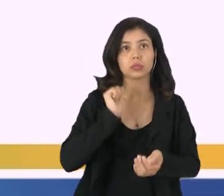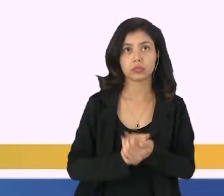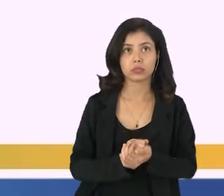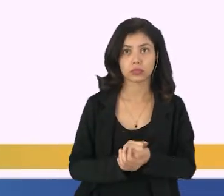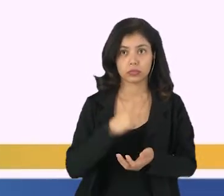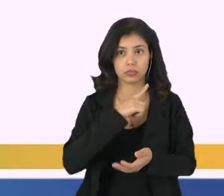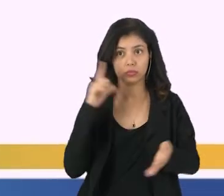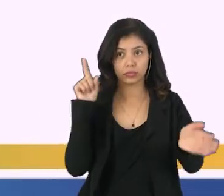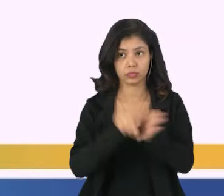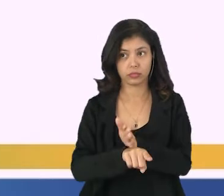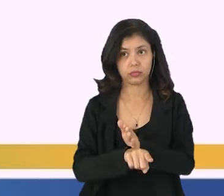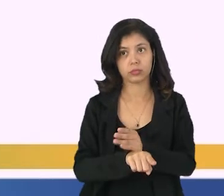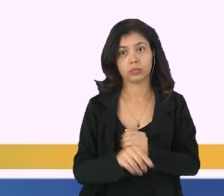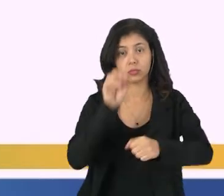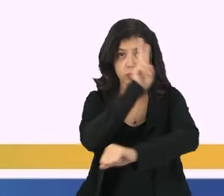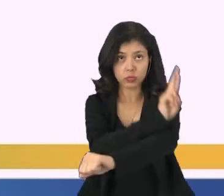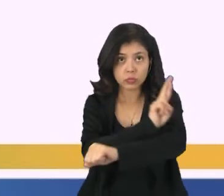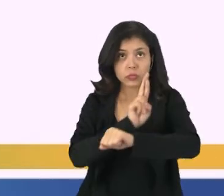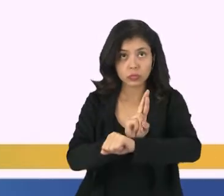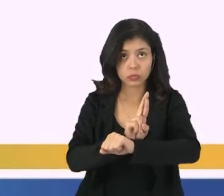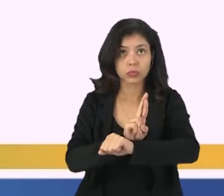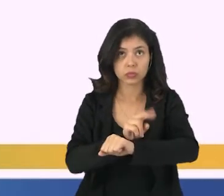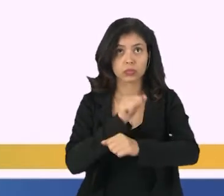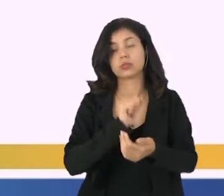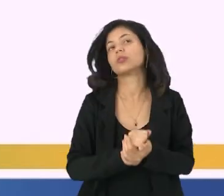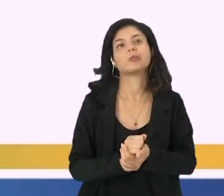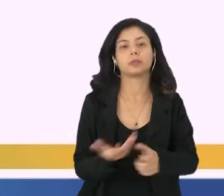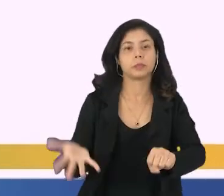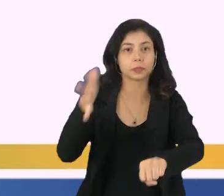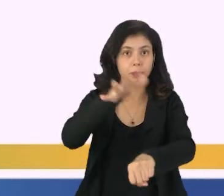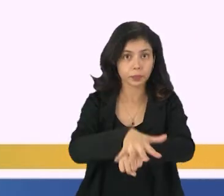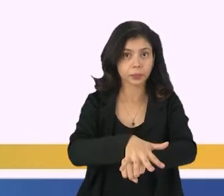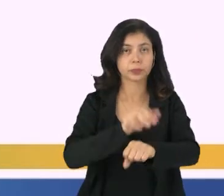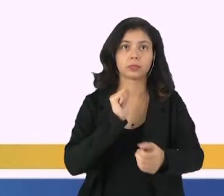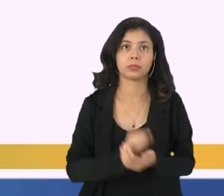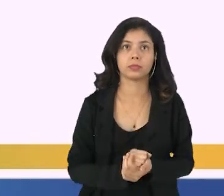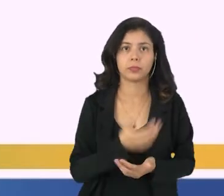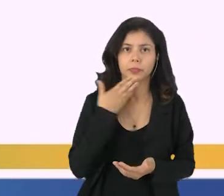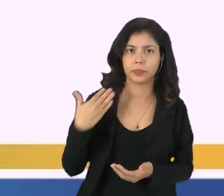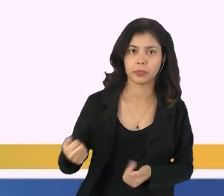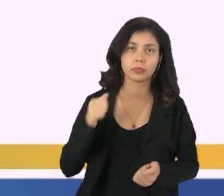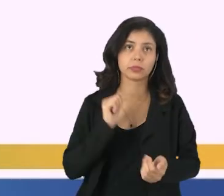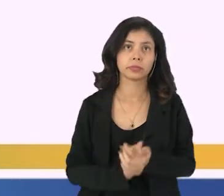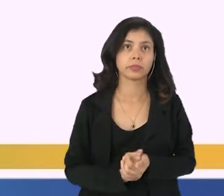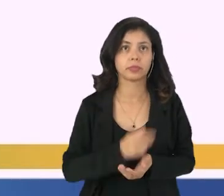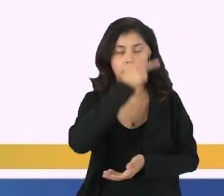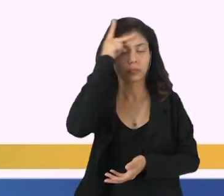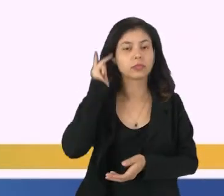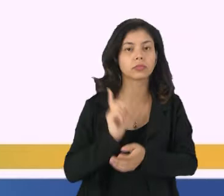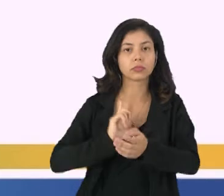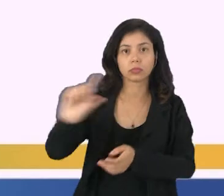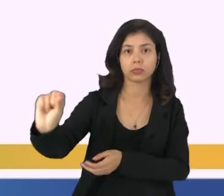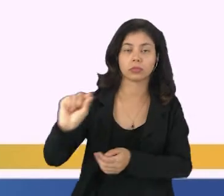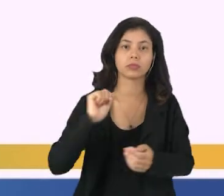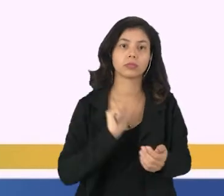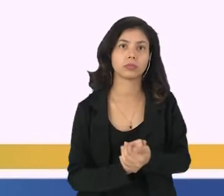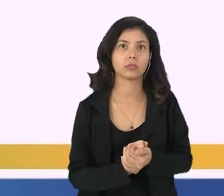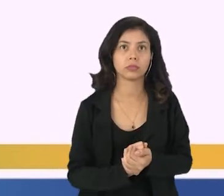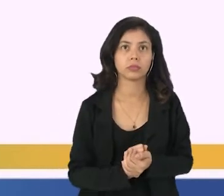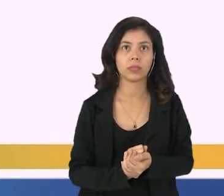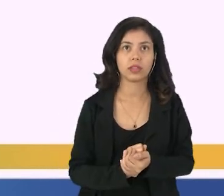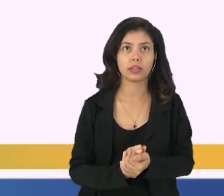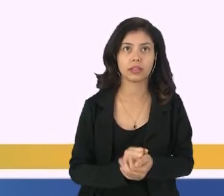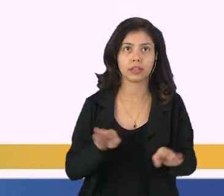a questão quando se fala de religião e da colonização é um pouco diferente, né, porque nós temos pessoas que estavam fugindo